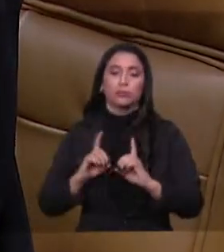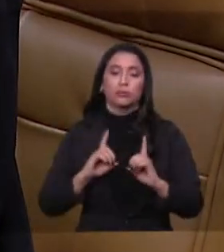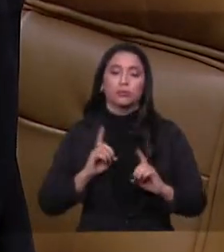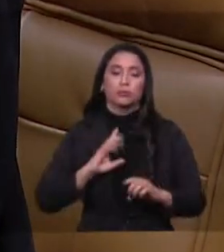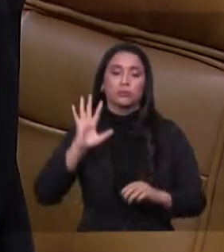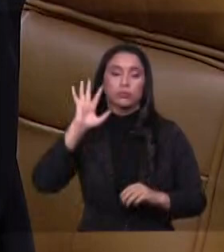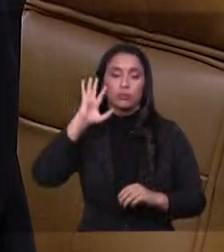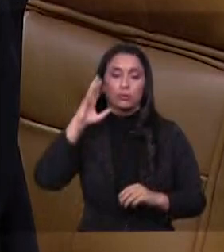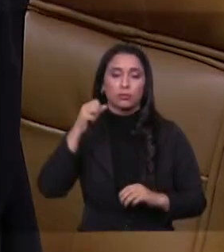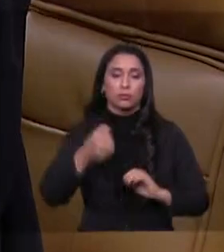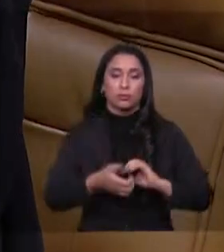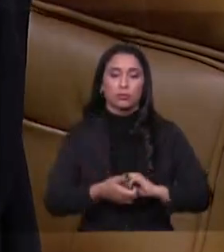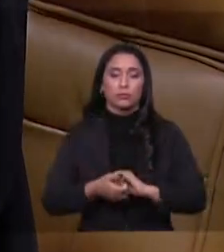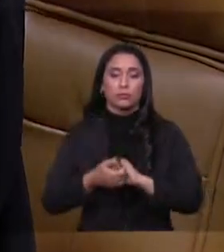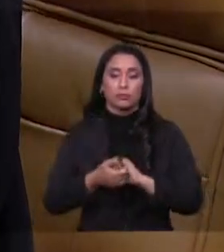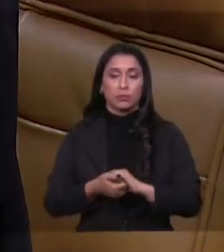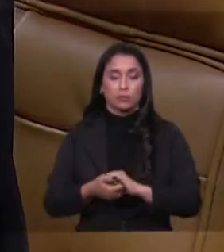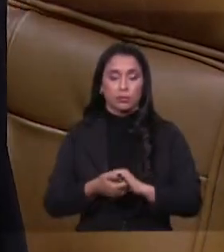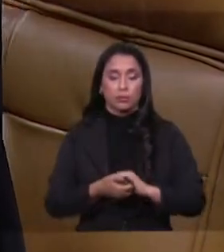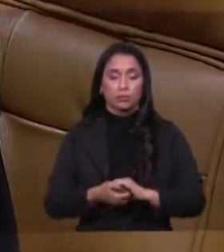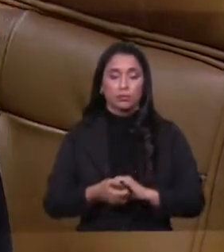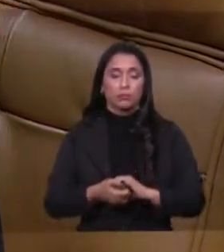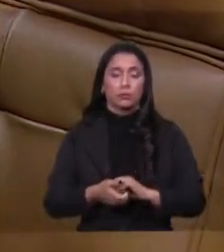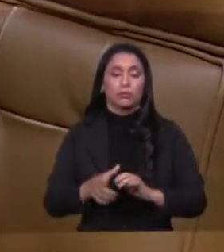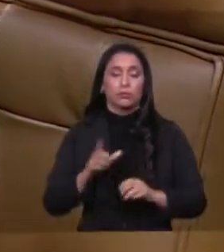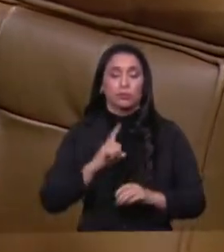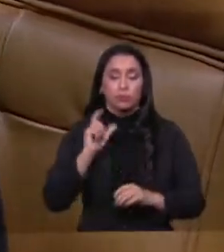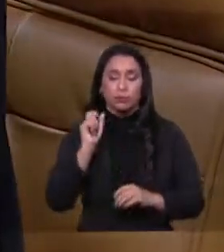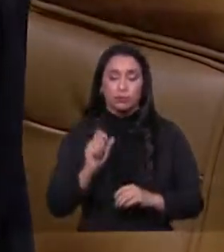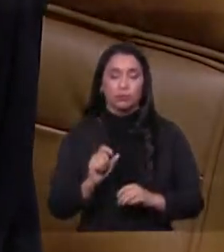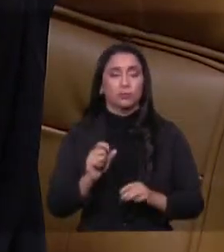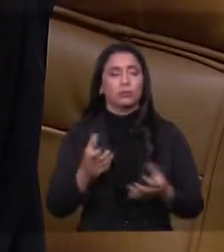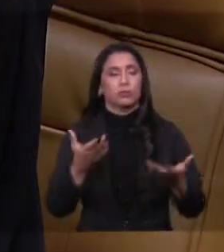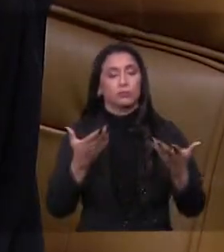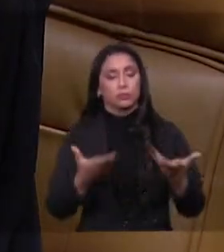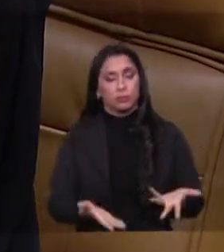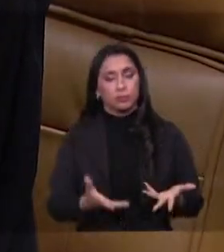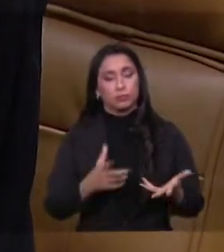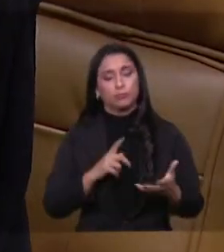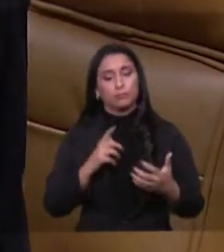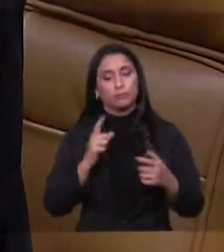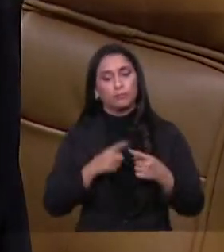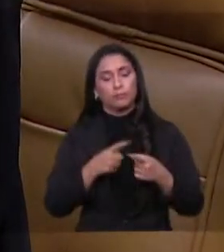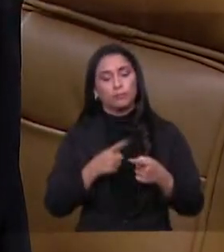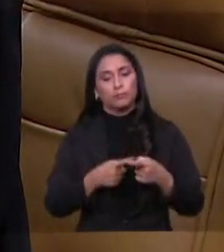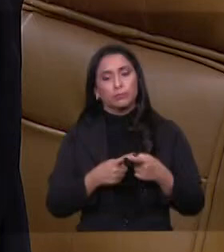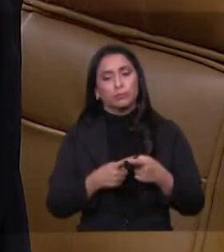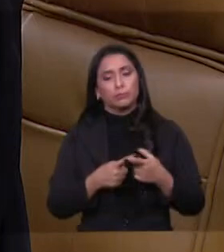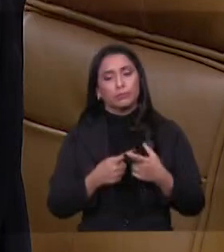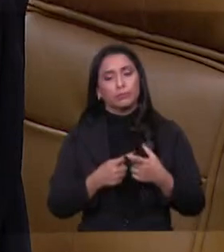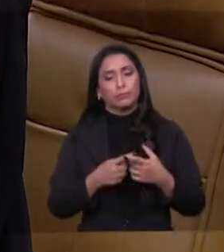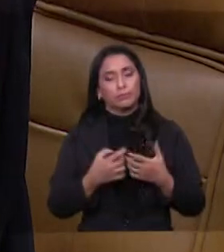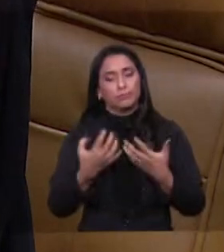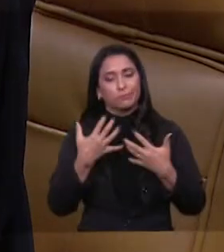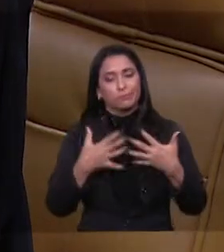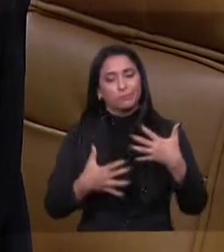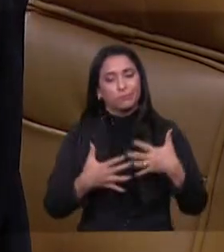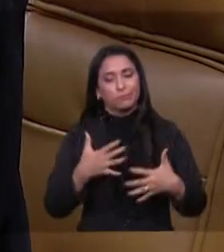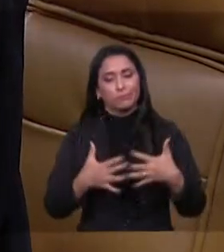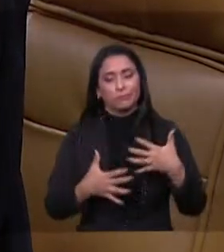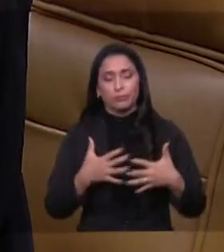de resolução dos conflitos, tendo em vista principalmente a complexidade dos casos em questão e